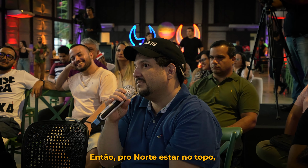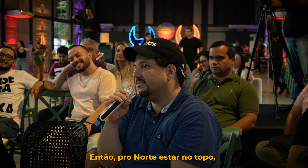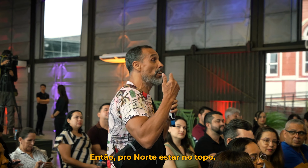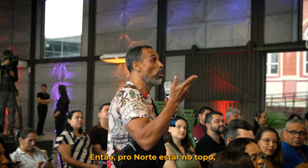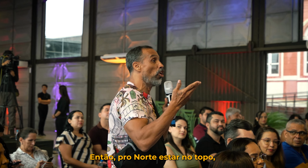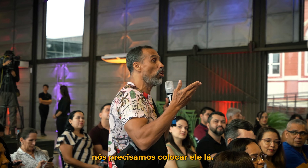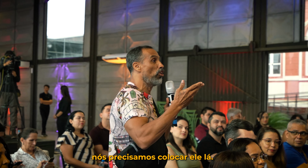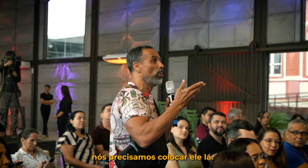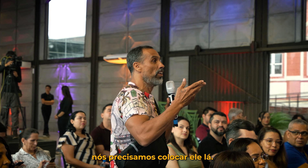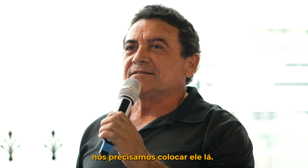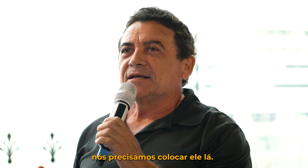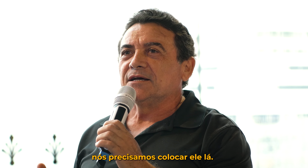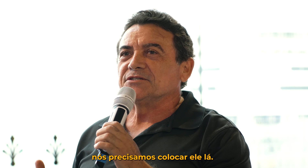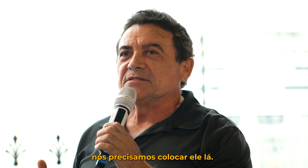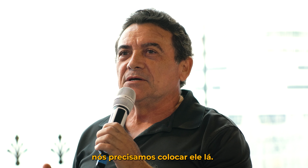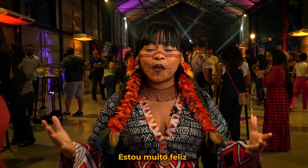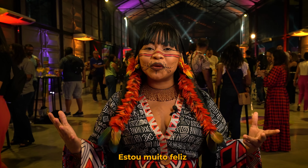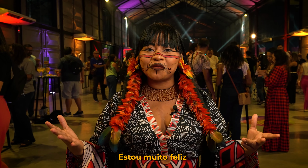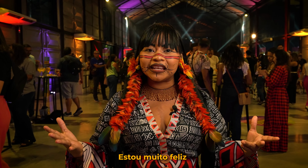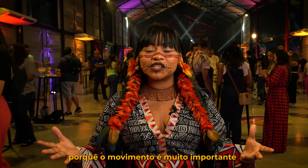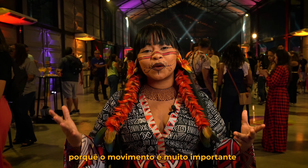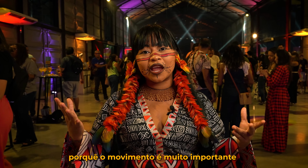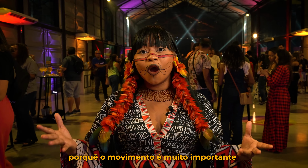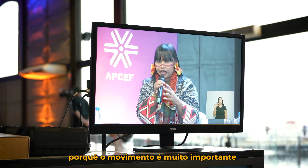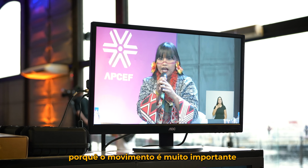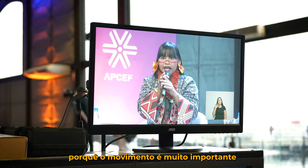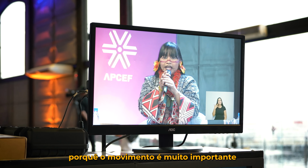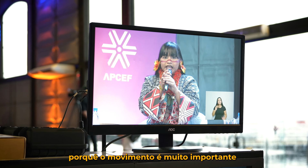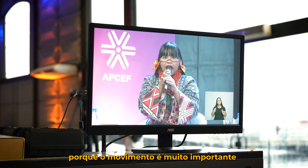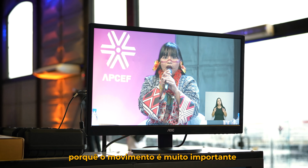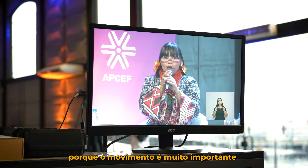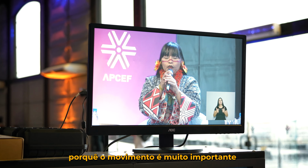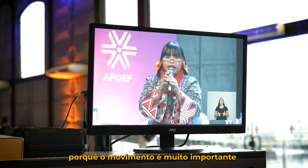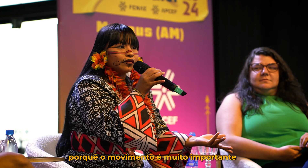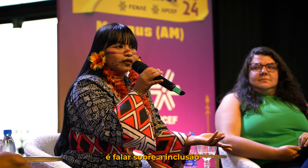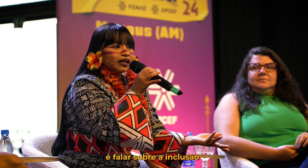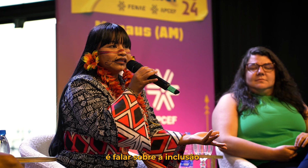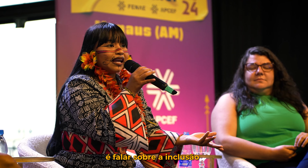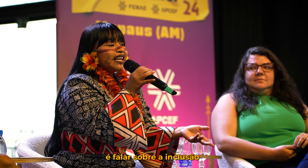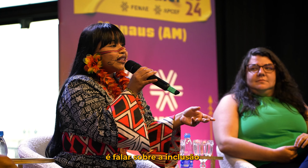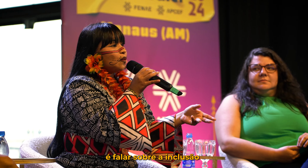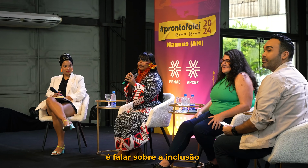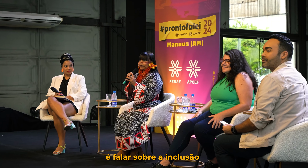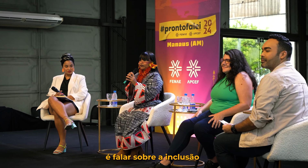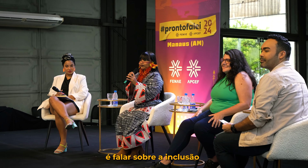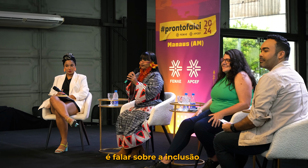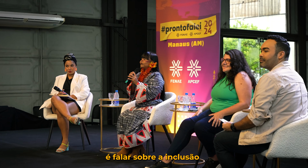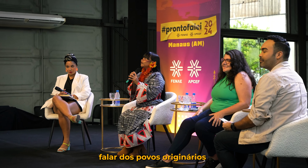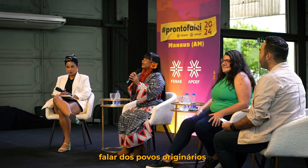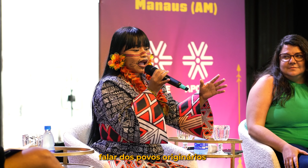Norte estar no topo, nós precisamos colocar ele lá. Estou muito feliz porque um movimento muito importante é falar sobre